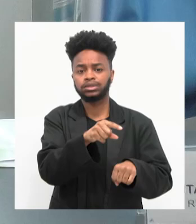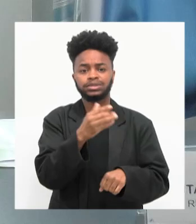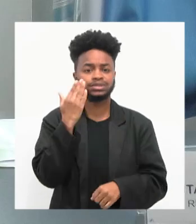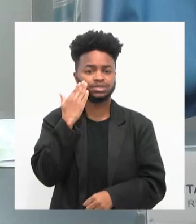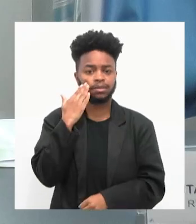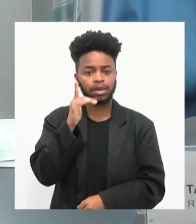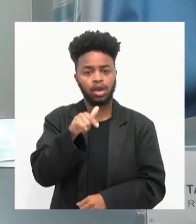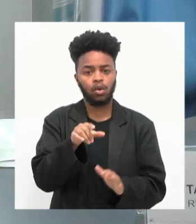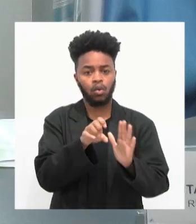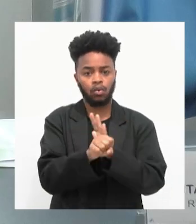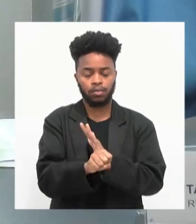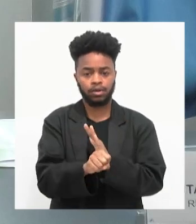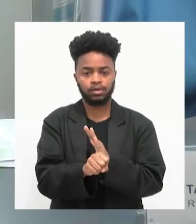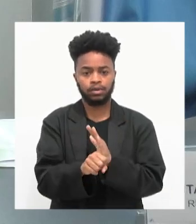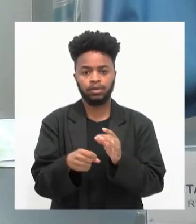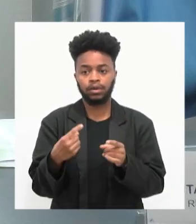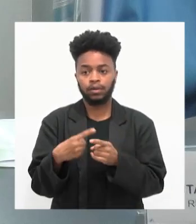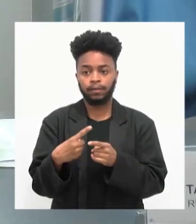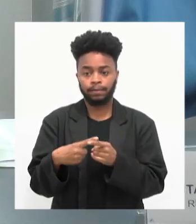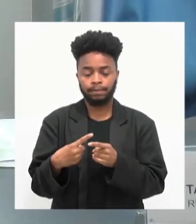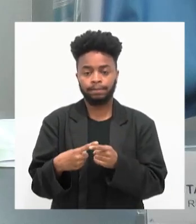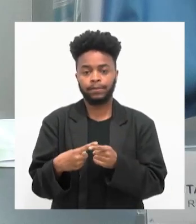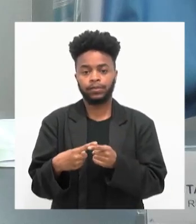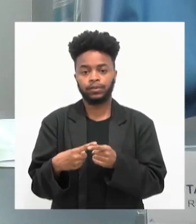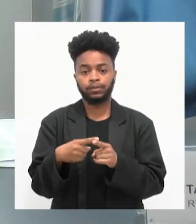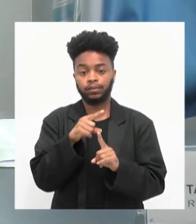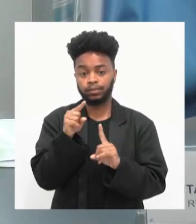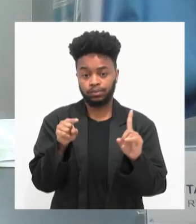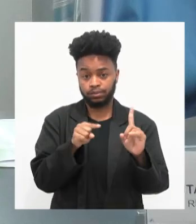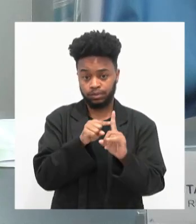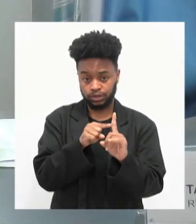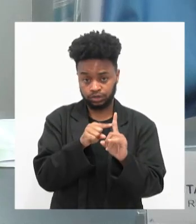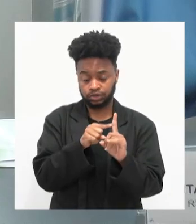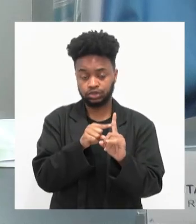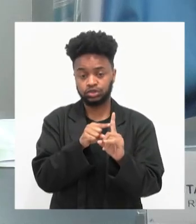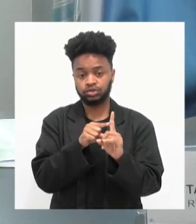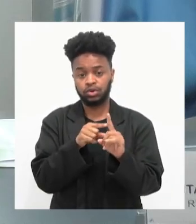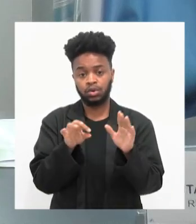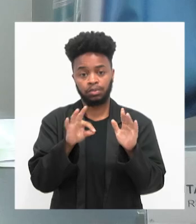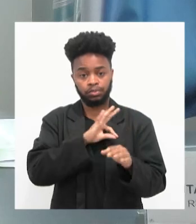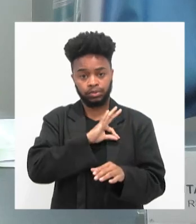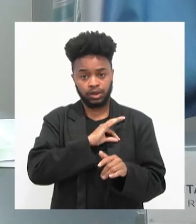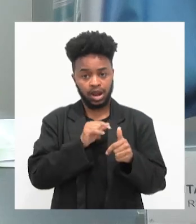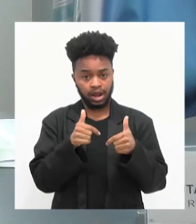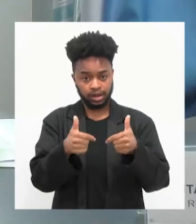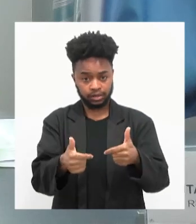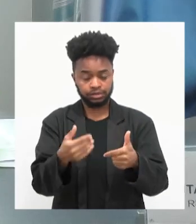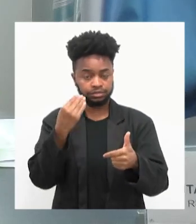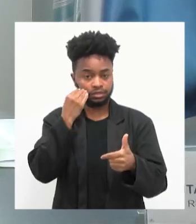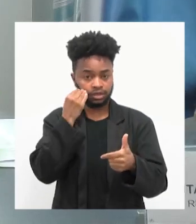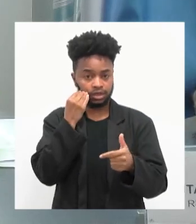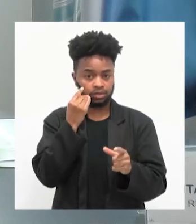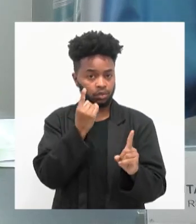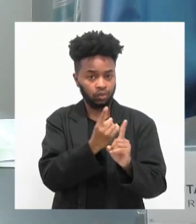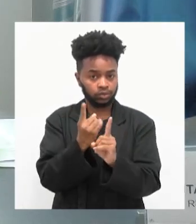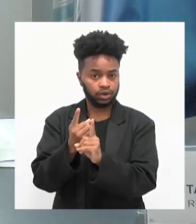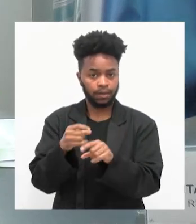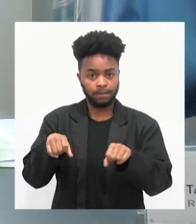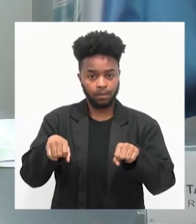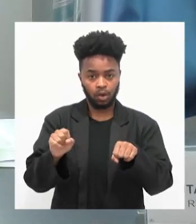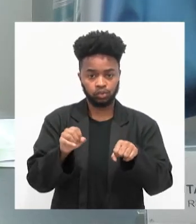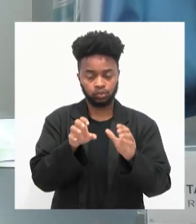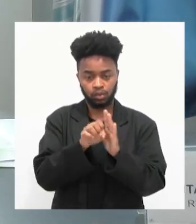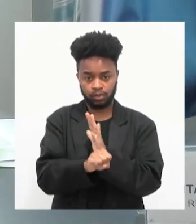motos roubadas. Porque a intenção, o objetivo da polícia estar ali é para moto roubada. E aí